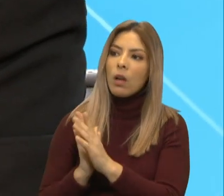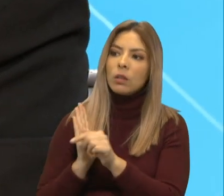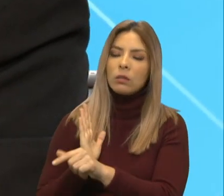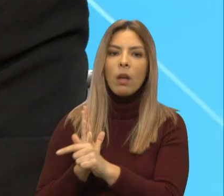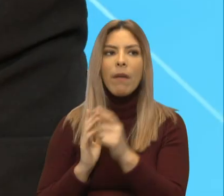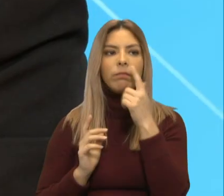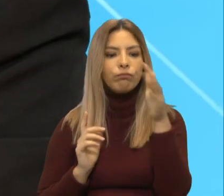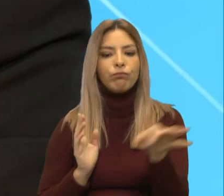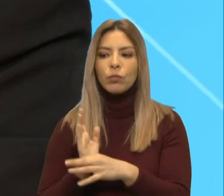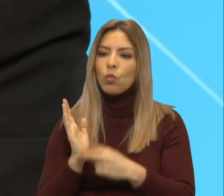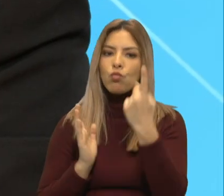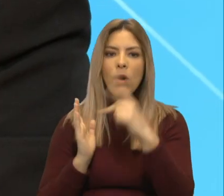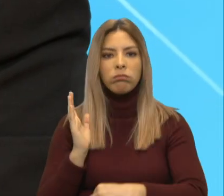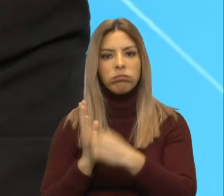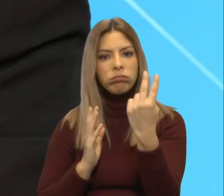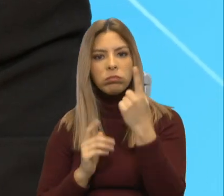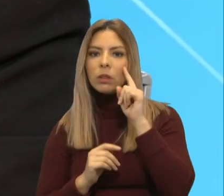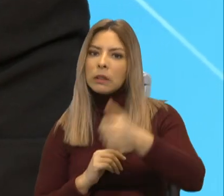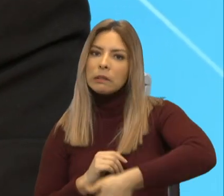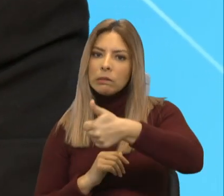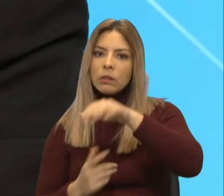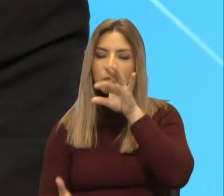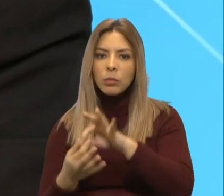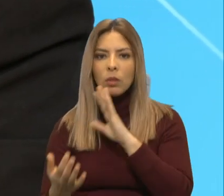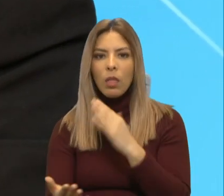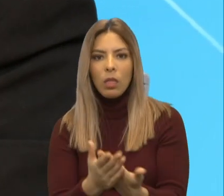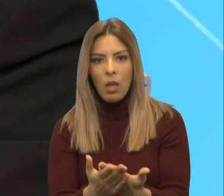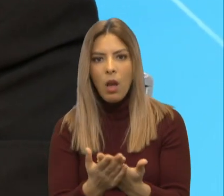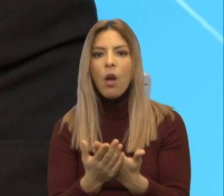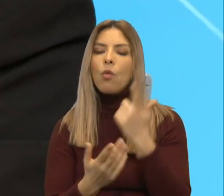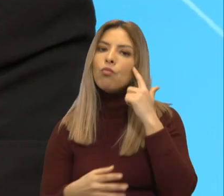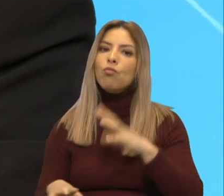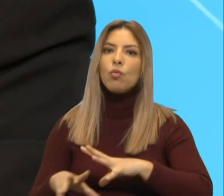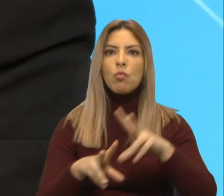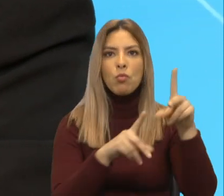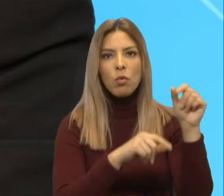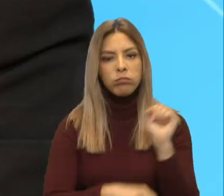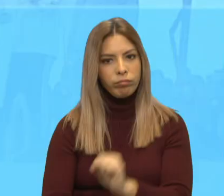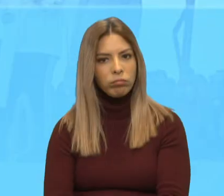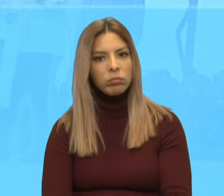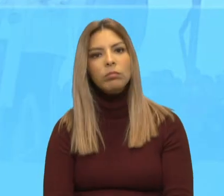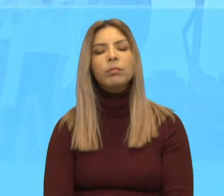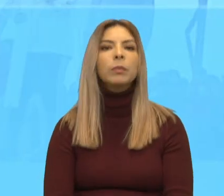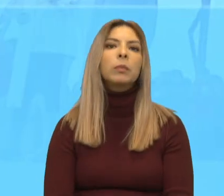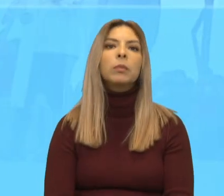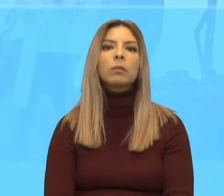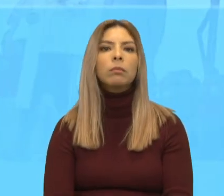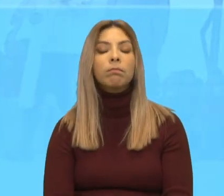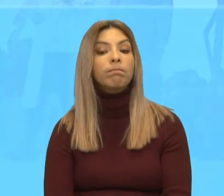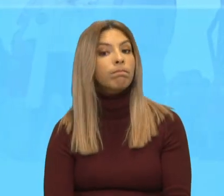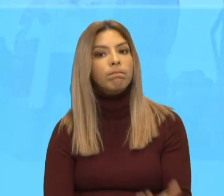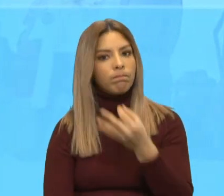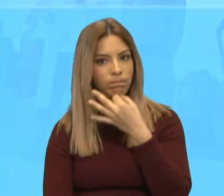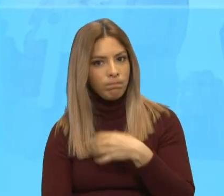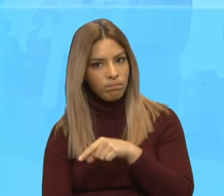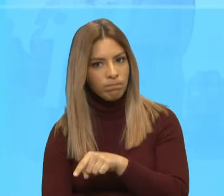um interlocutor importante no processo de reconciliação e pacificação do país. A afirmação, enfim, e